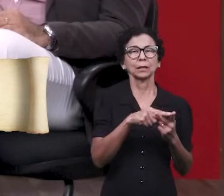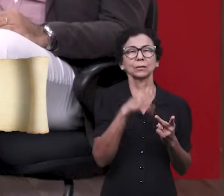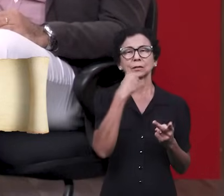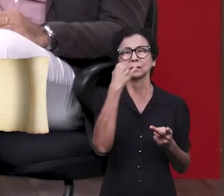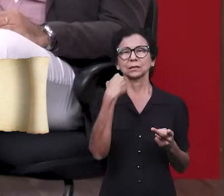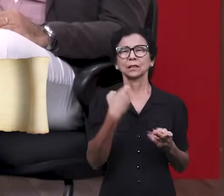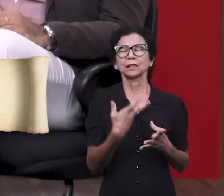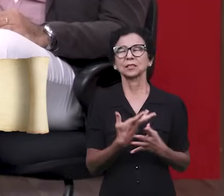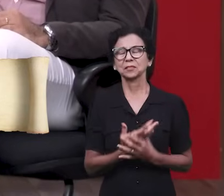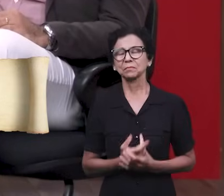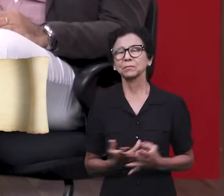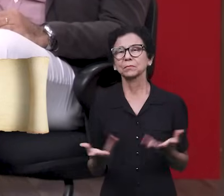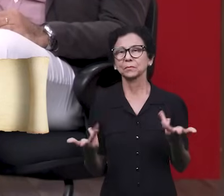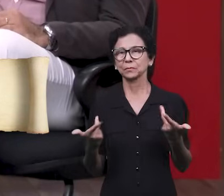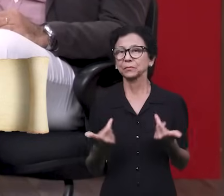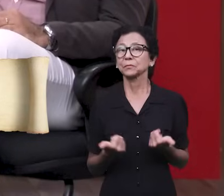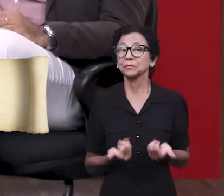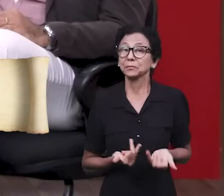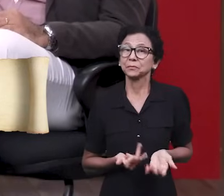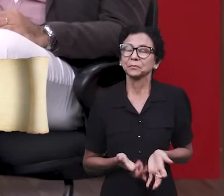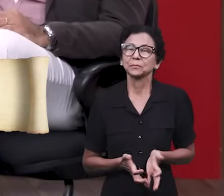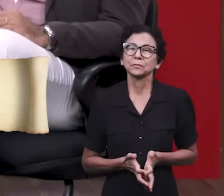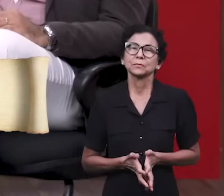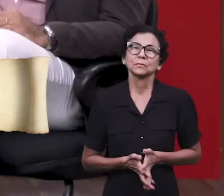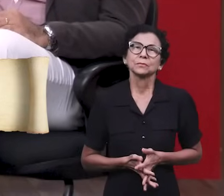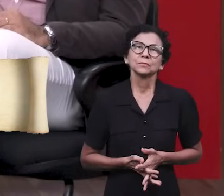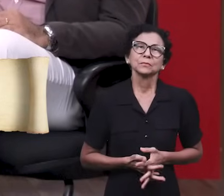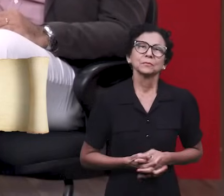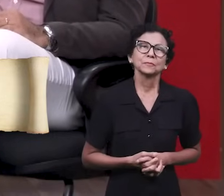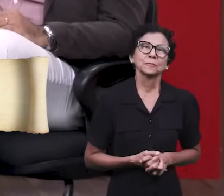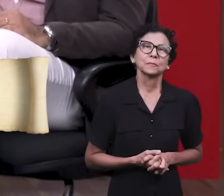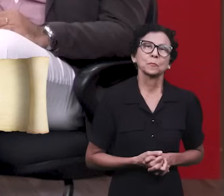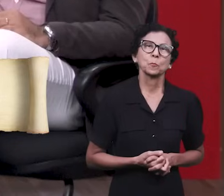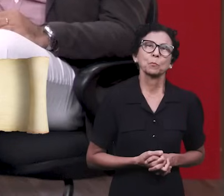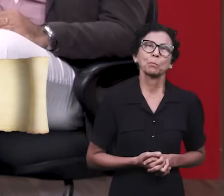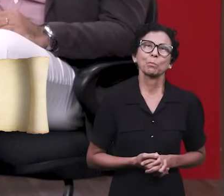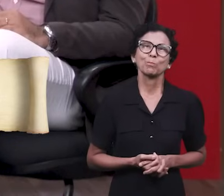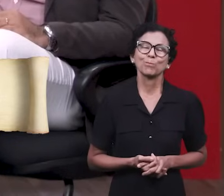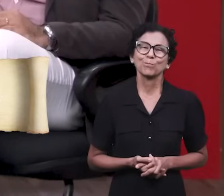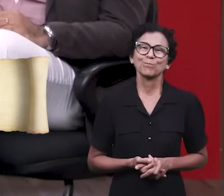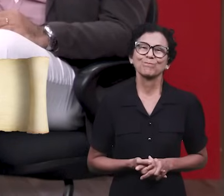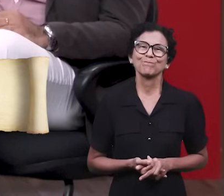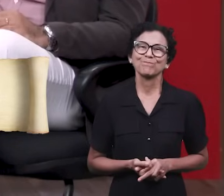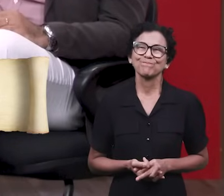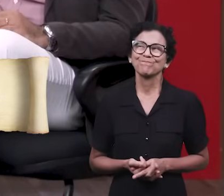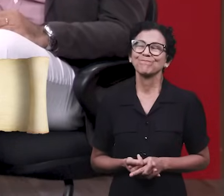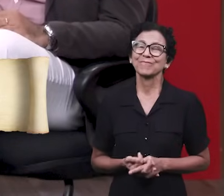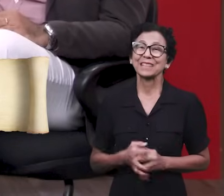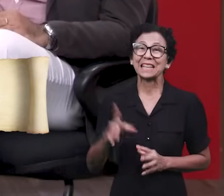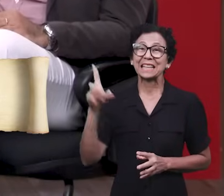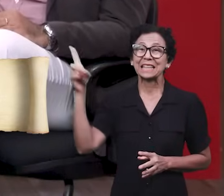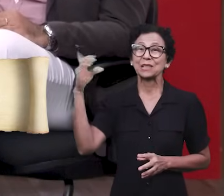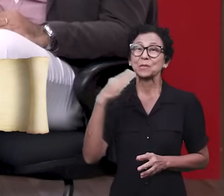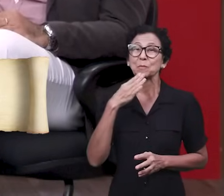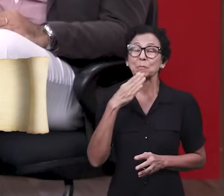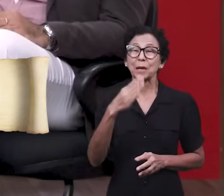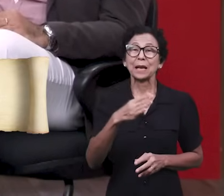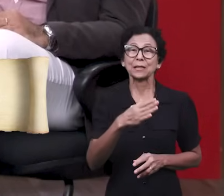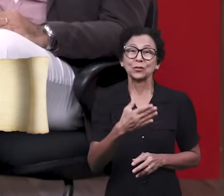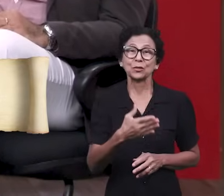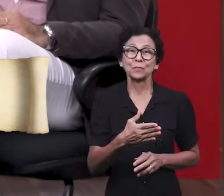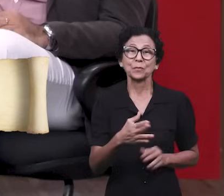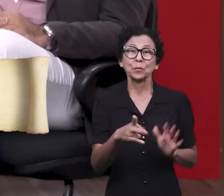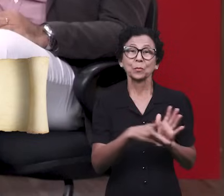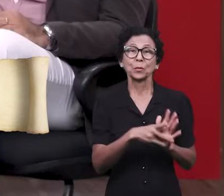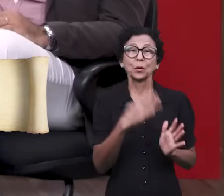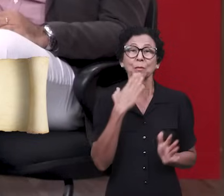uma coisa maravilhosa, porque o Senhor usa uma coisa extrema, né, de um pai sacrificar o filho,